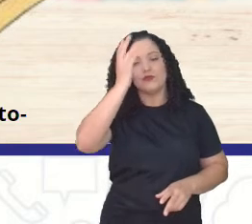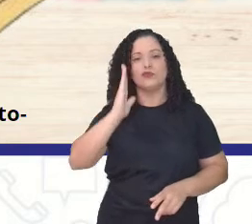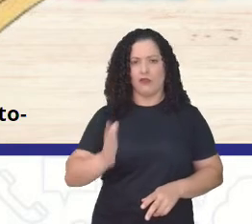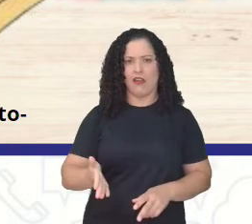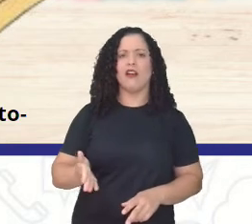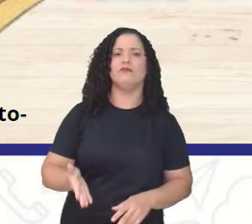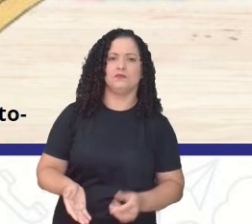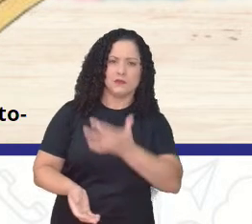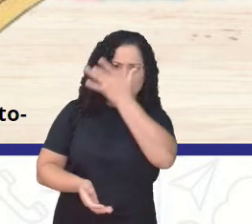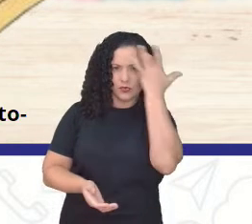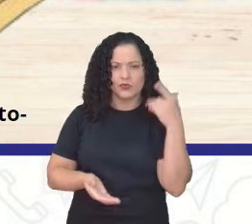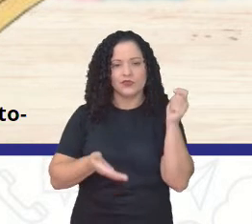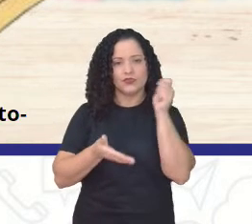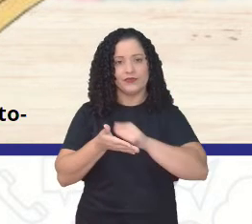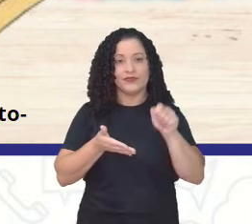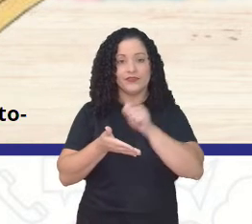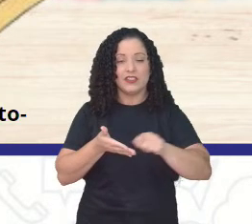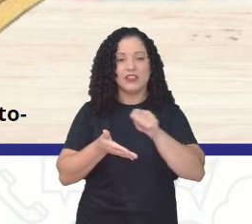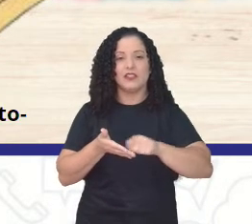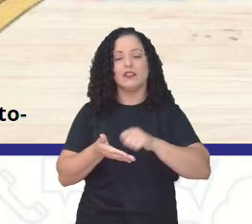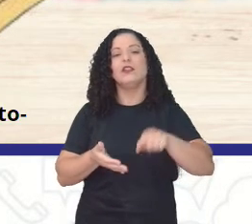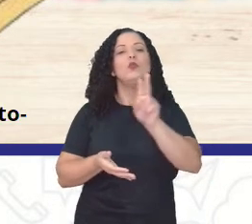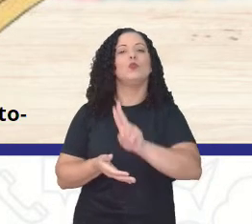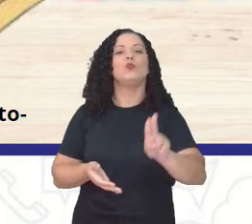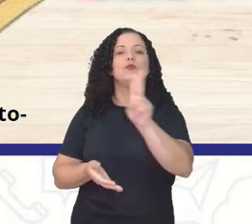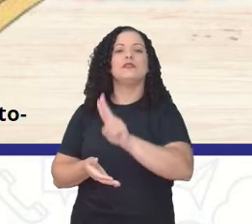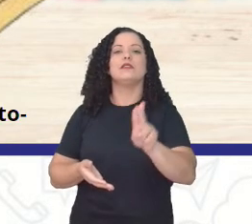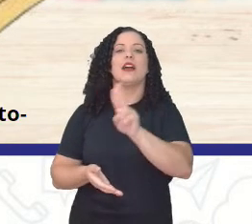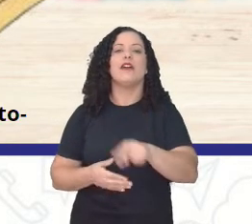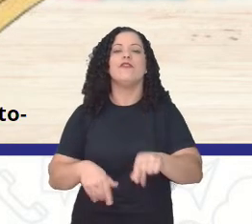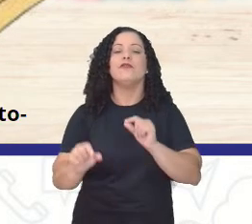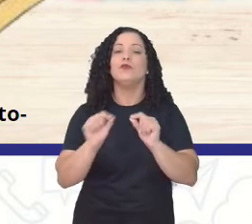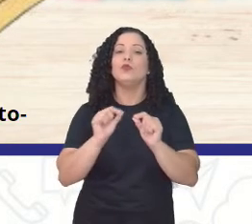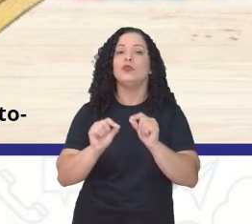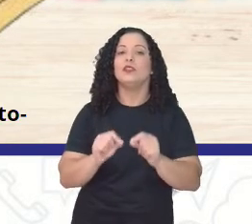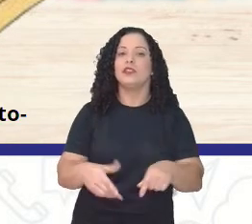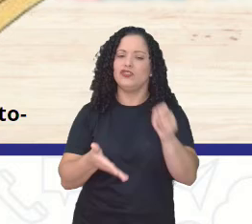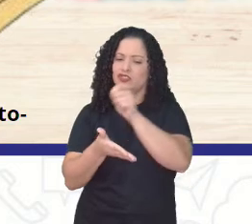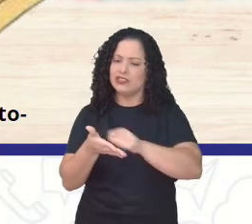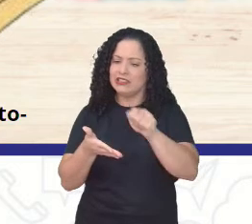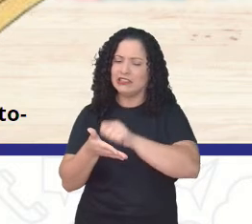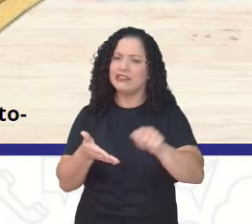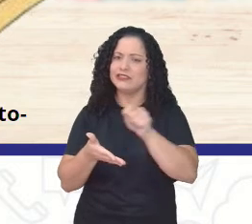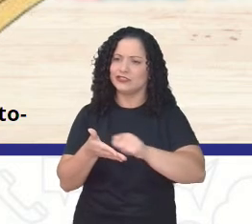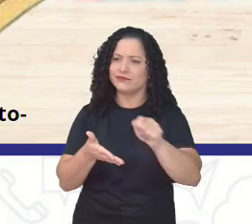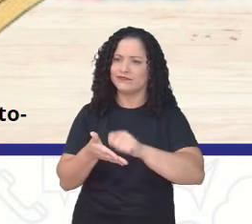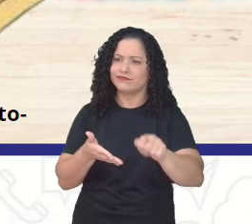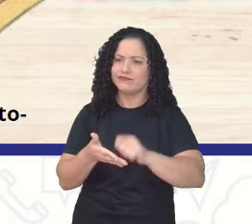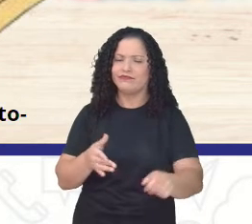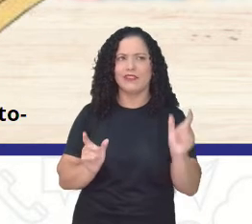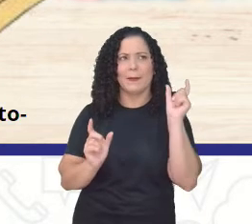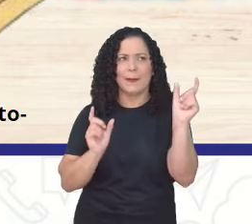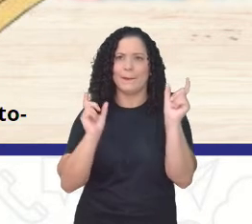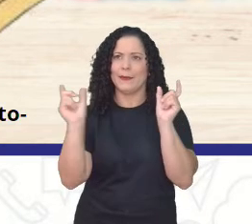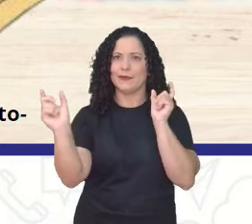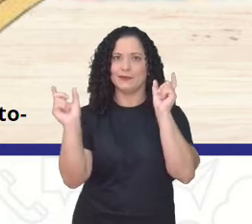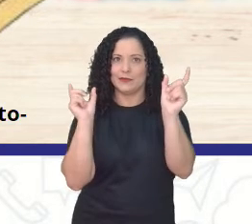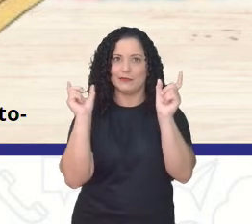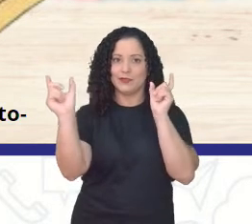uma escrita chamada de hieroglífica. Ou seja, ó, cada símbolozinho desse aqui que está aqui,